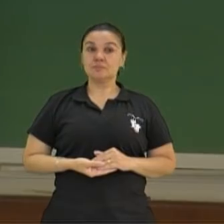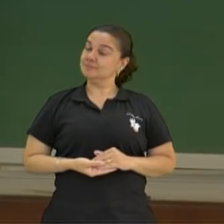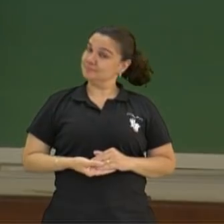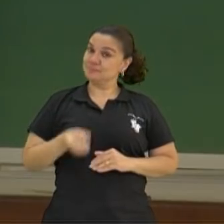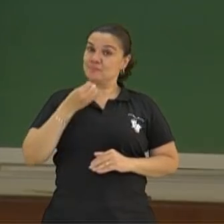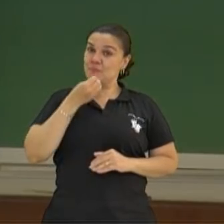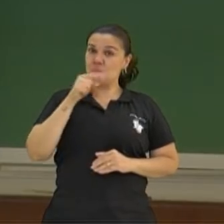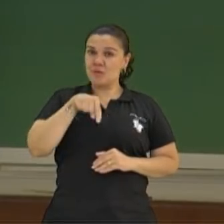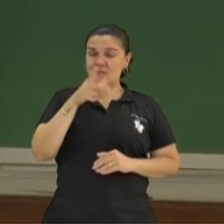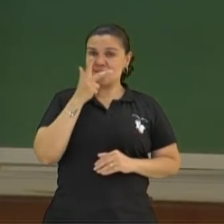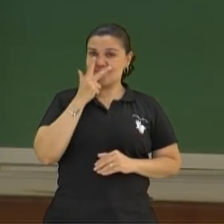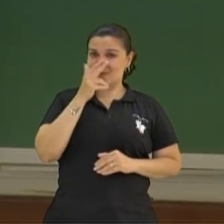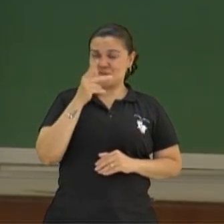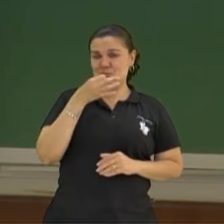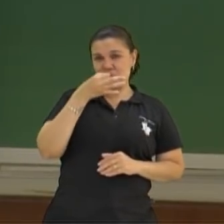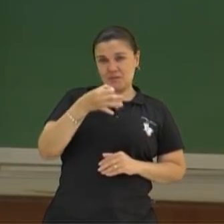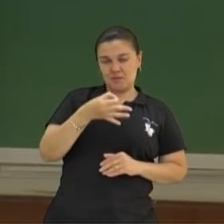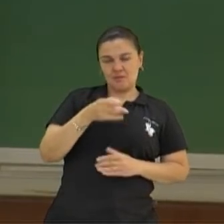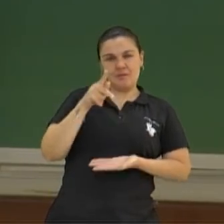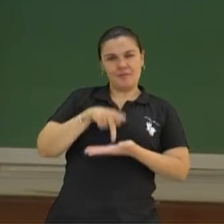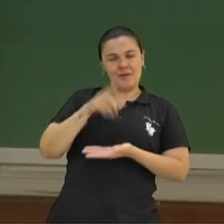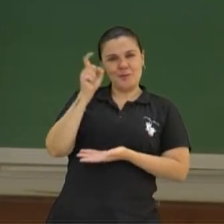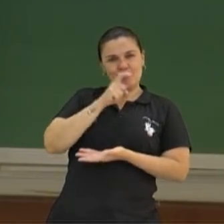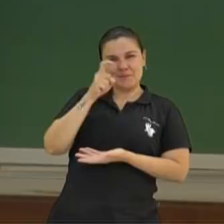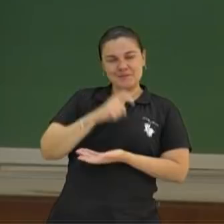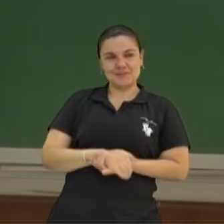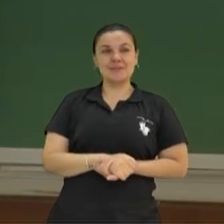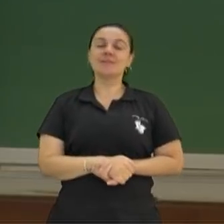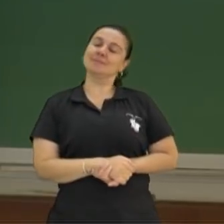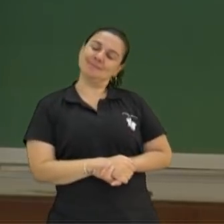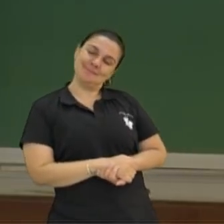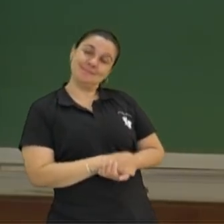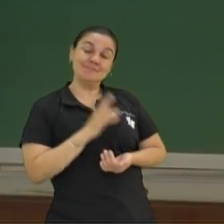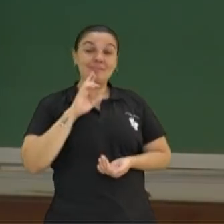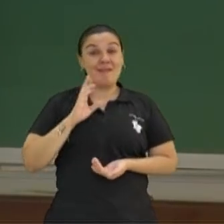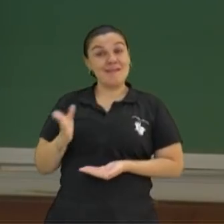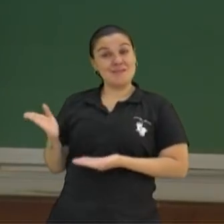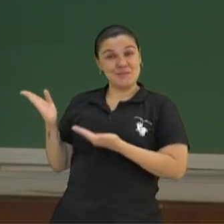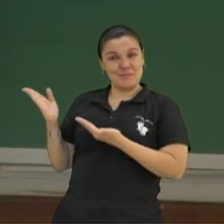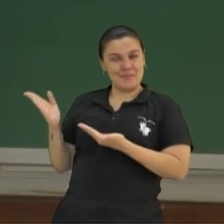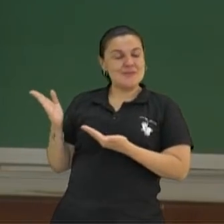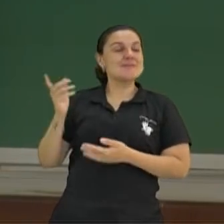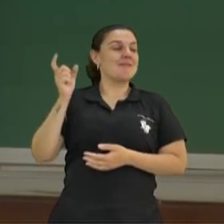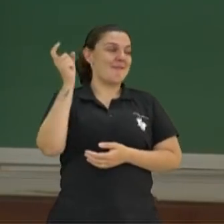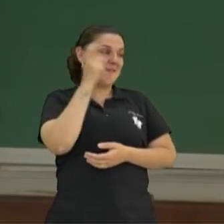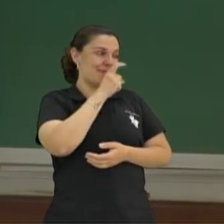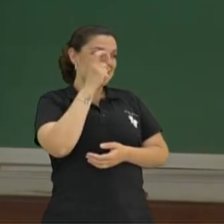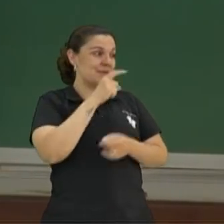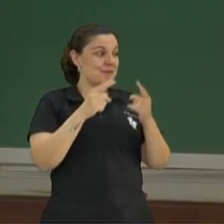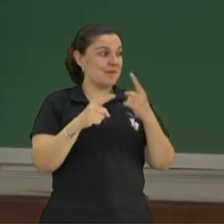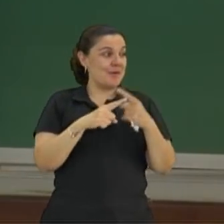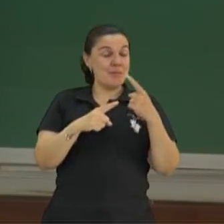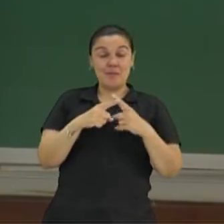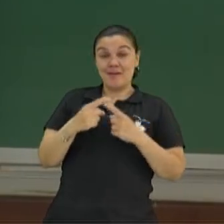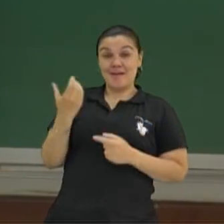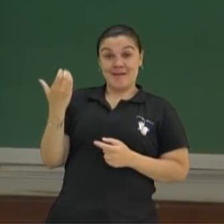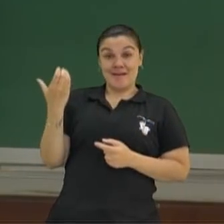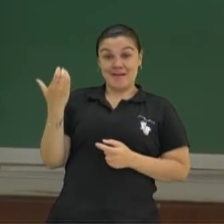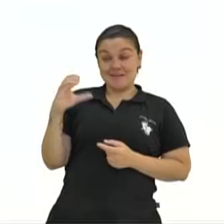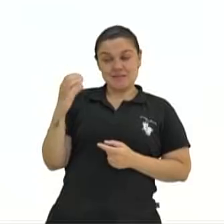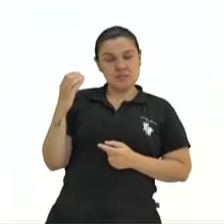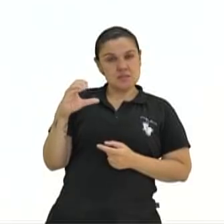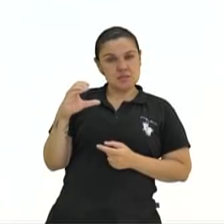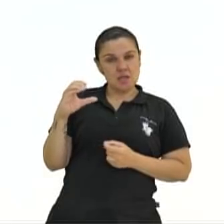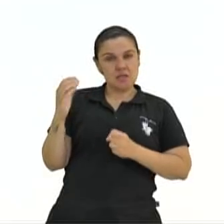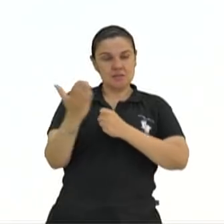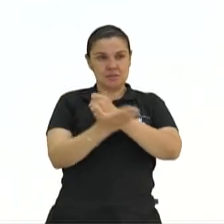Muito bem, o que você acha? Falsa ou verdadeira? Acompanhe aqui na tela a resposta para você, ó, ela é falsa, porque a ciência ela não